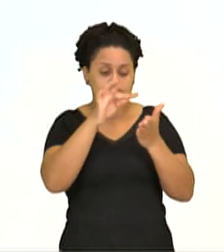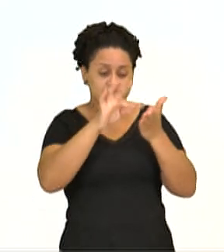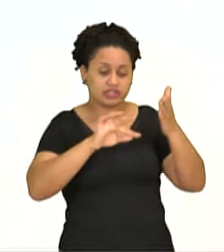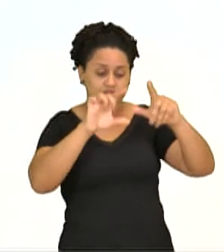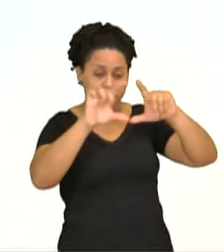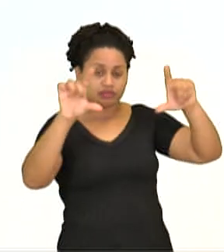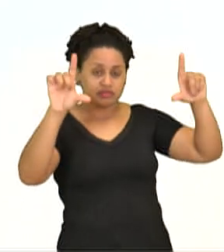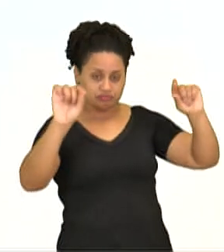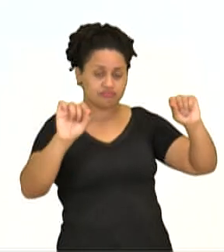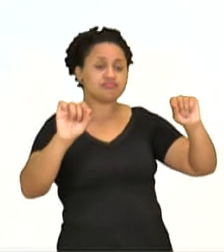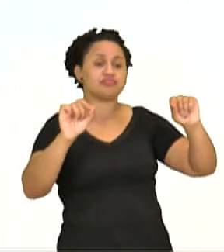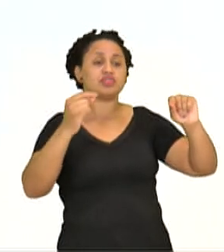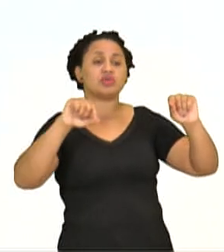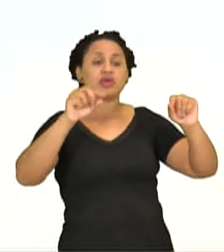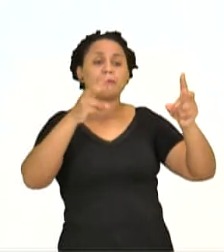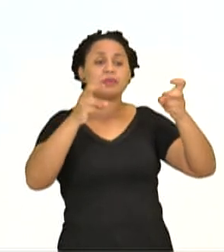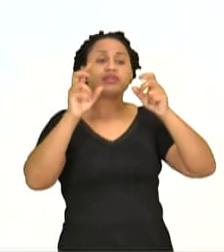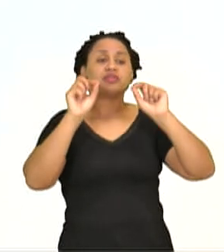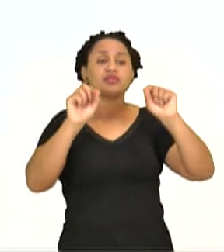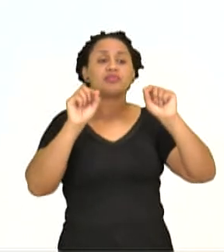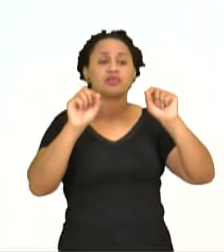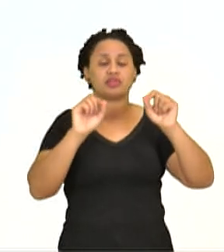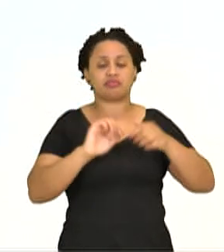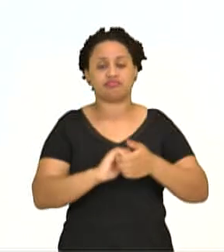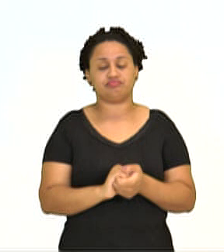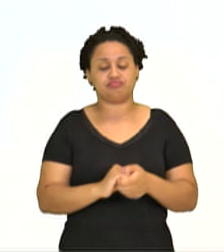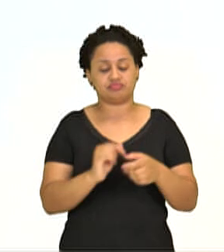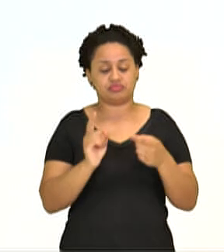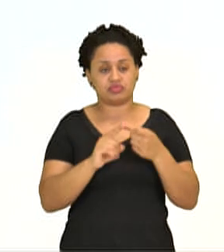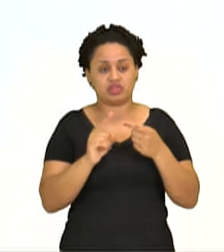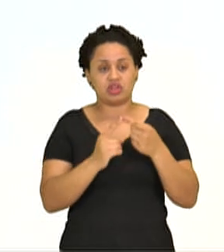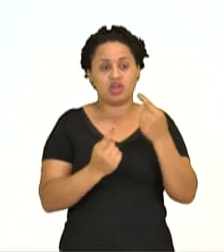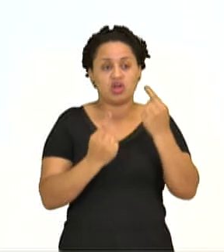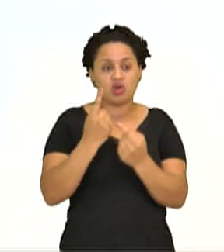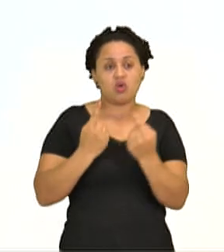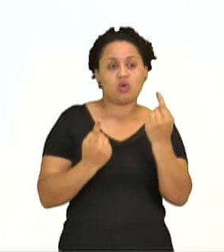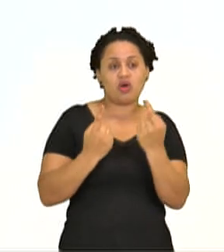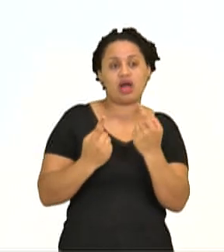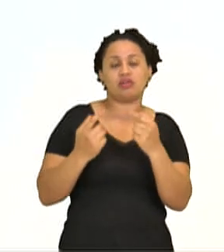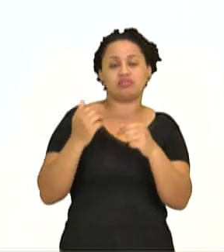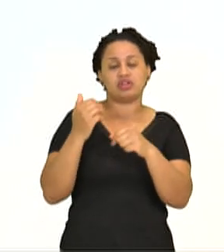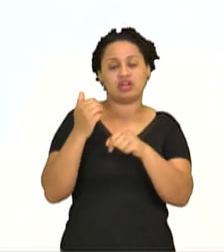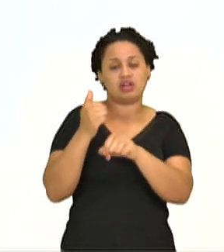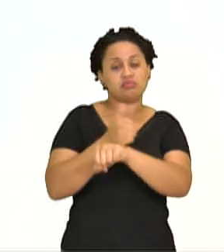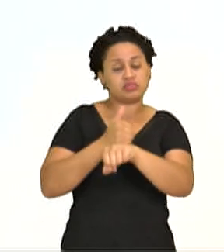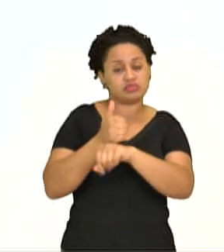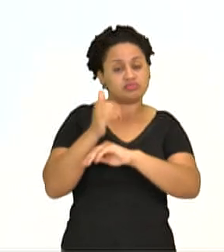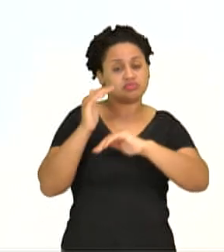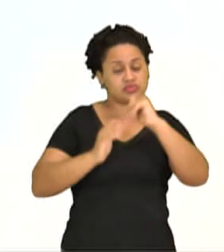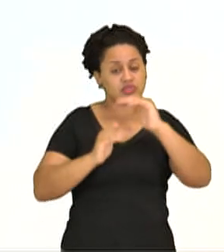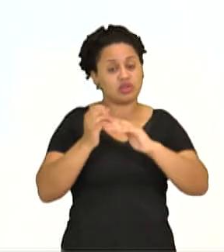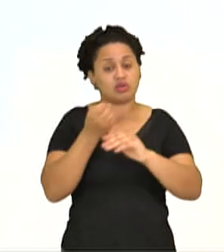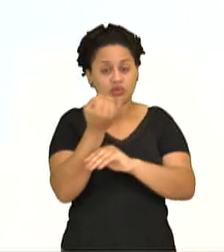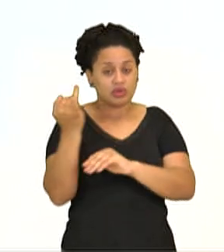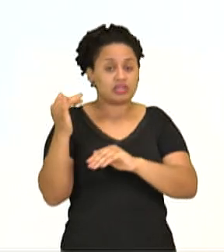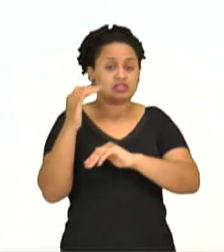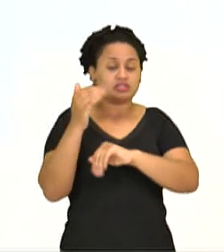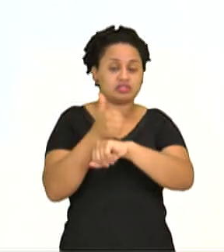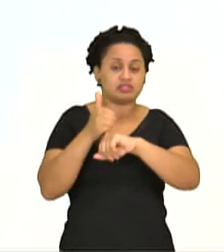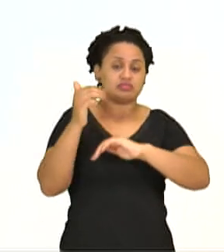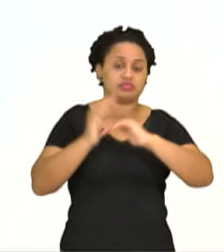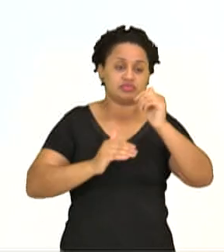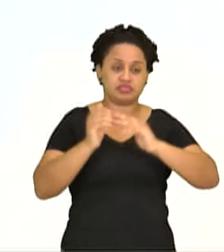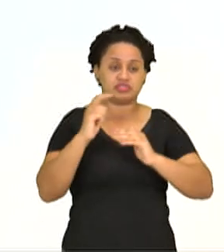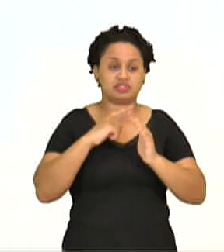com vocês novamente what occupations are there in the text. Quais são as profissões, então, que a